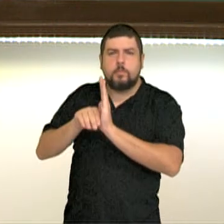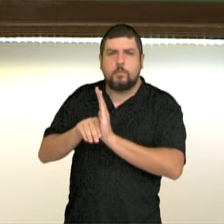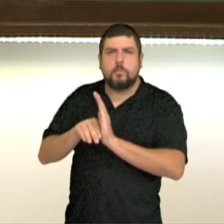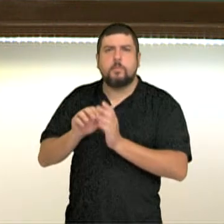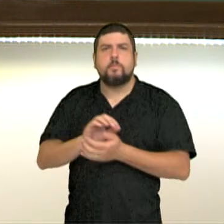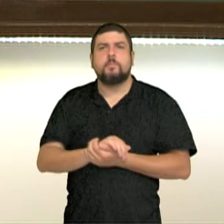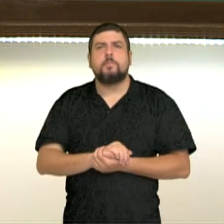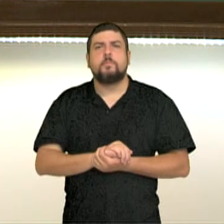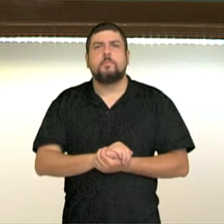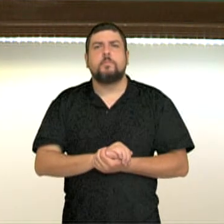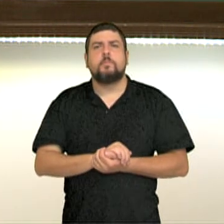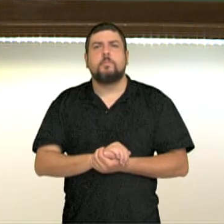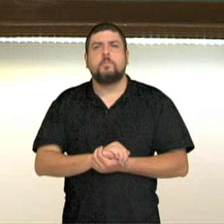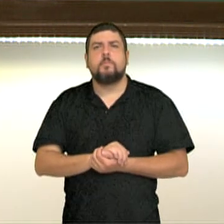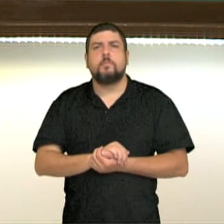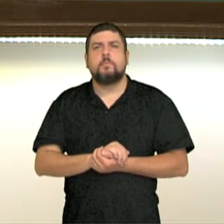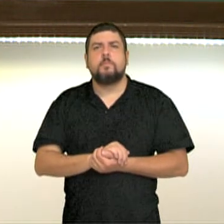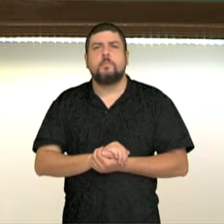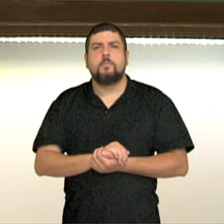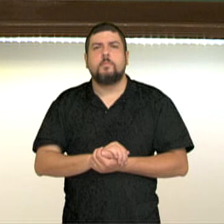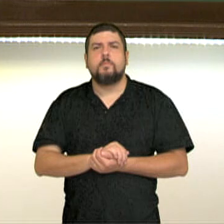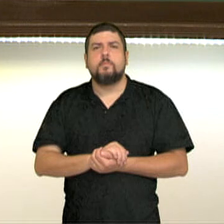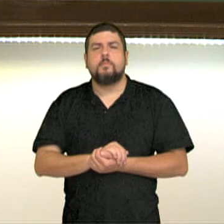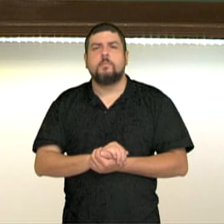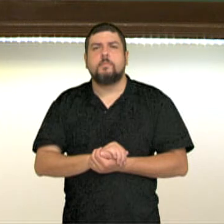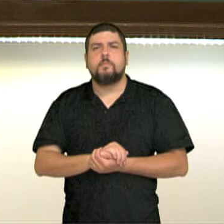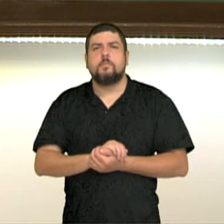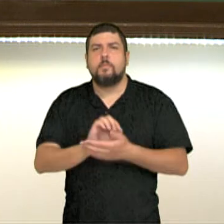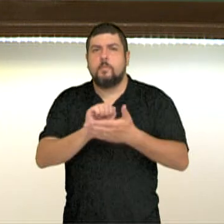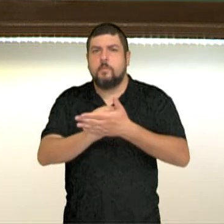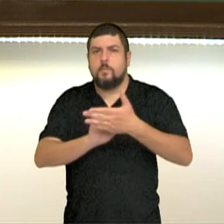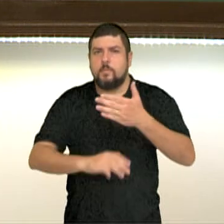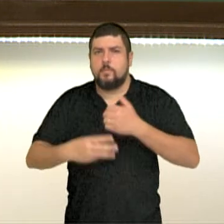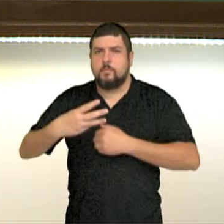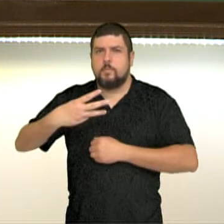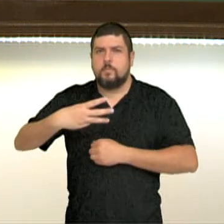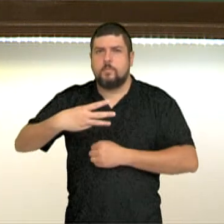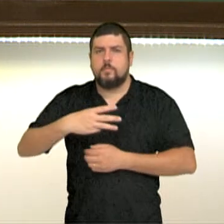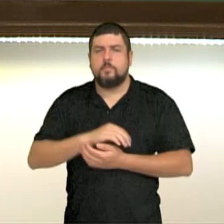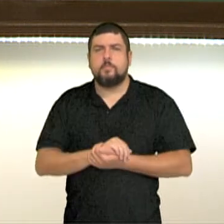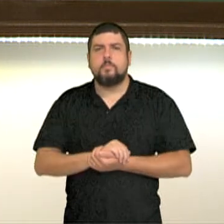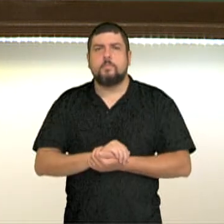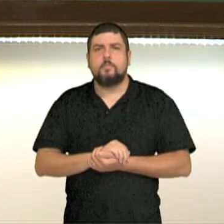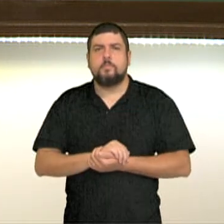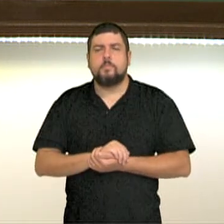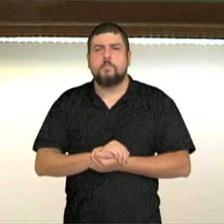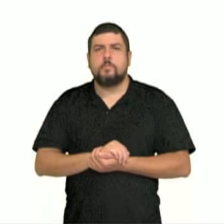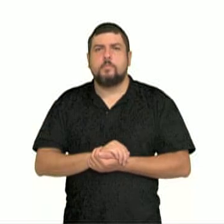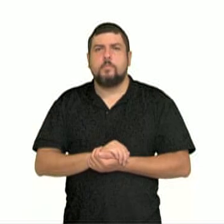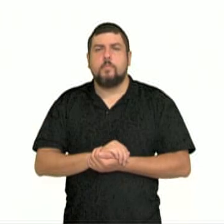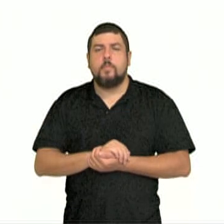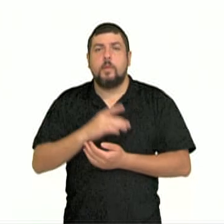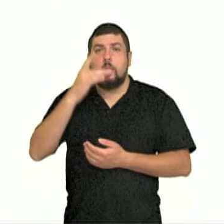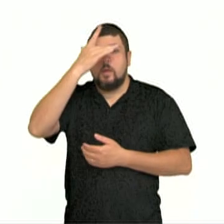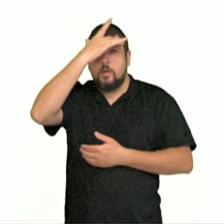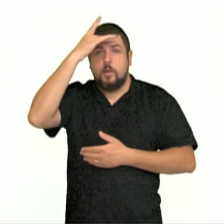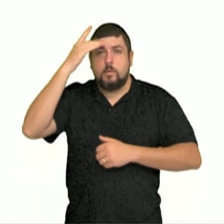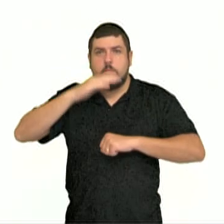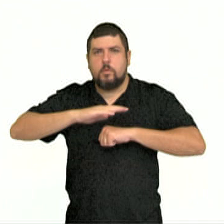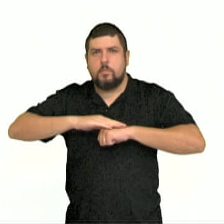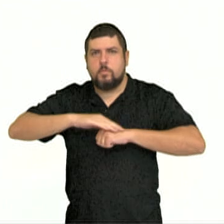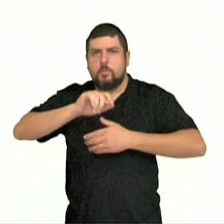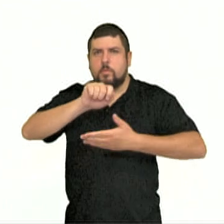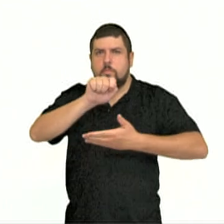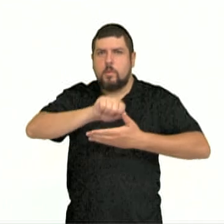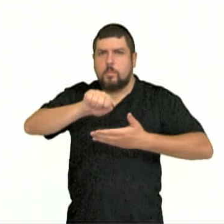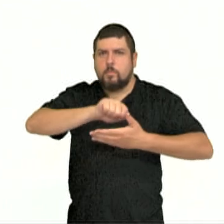né? Então, vamos fazer mais uma questão aqui. Esse é a pessoa que escreveu. O